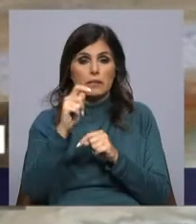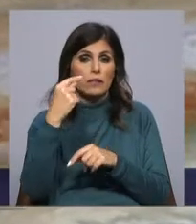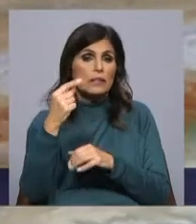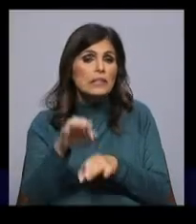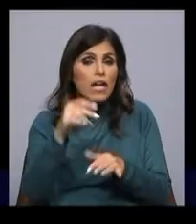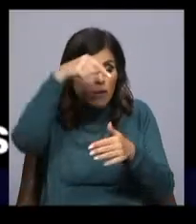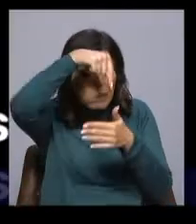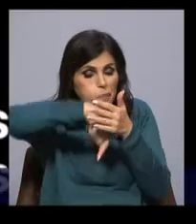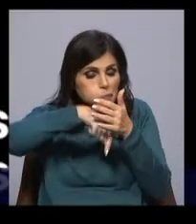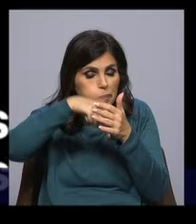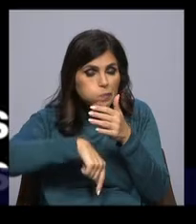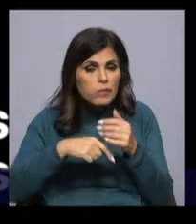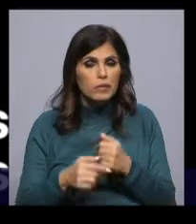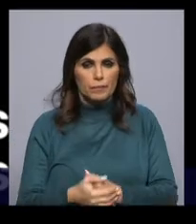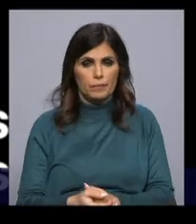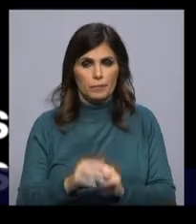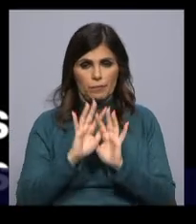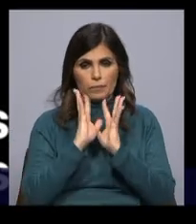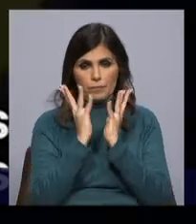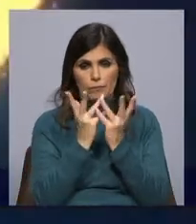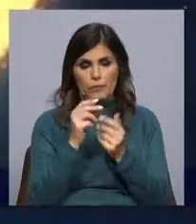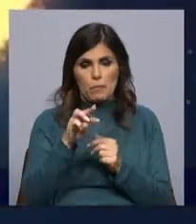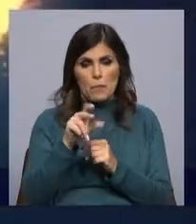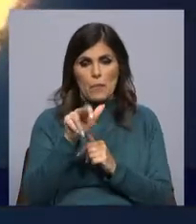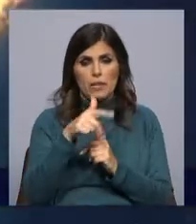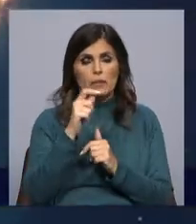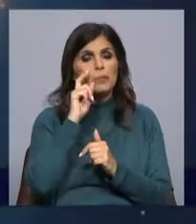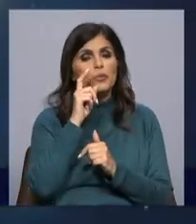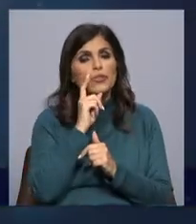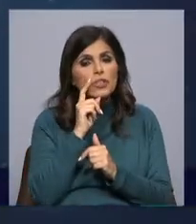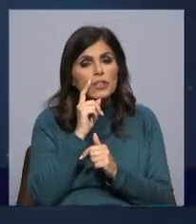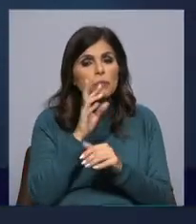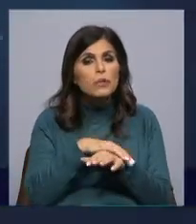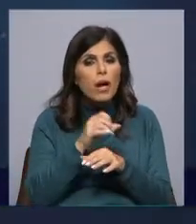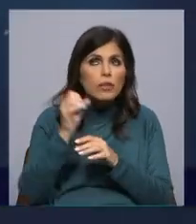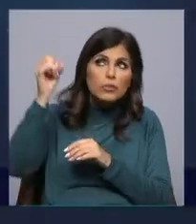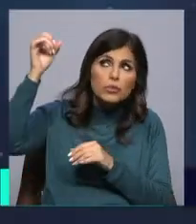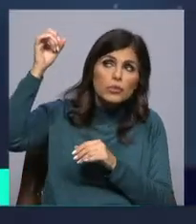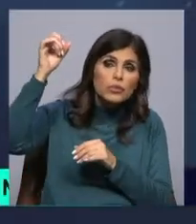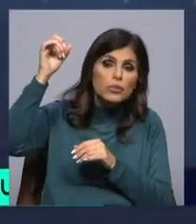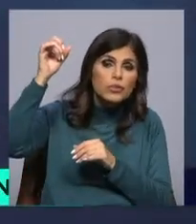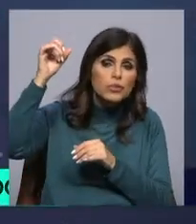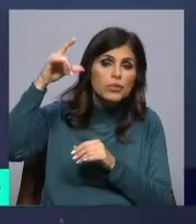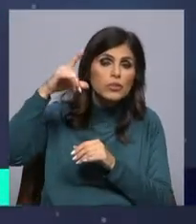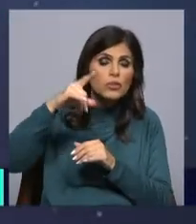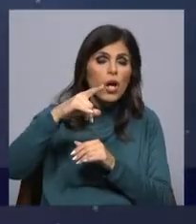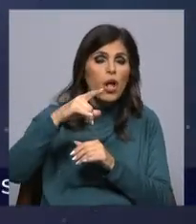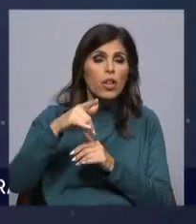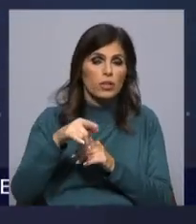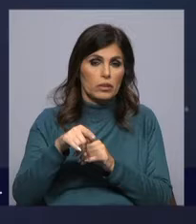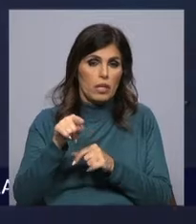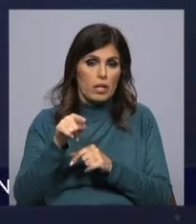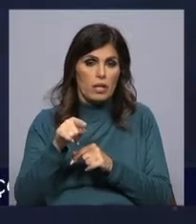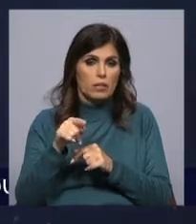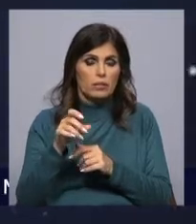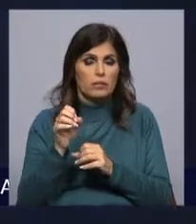por baixo da superfície de Marte, protegida da radiação que a atmosfera de Marte, praticamente inexistente,